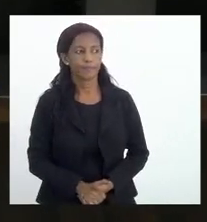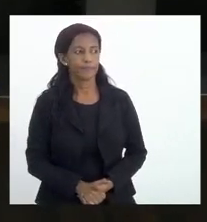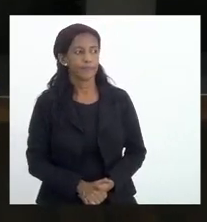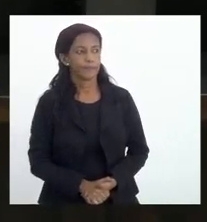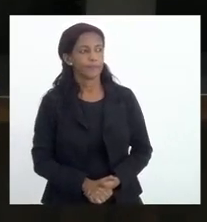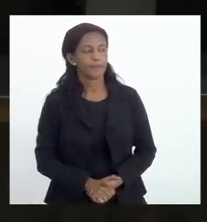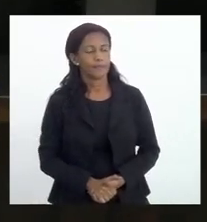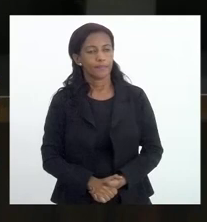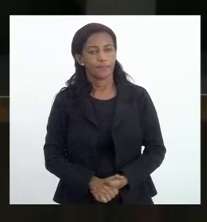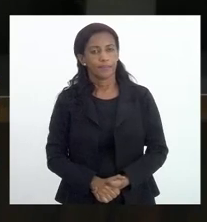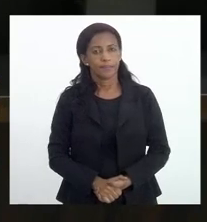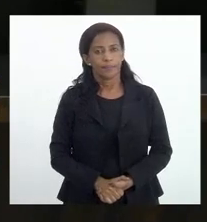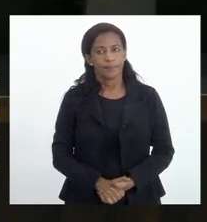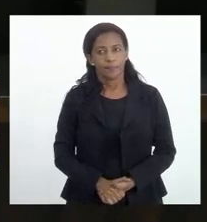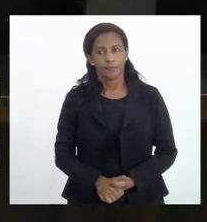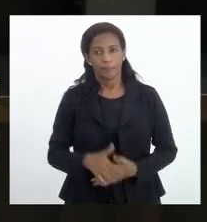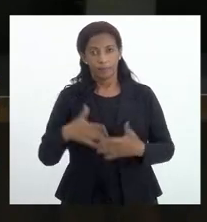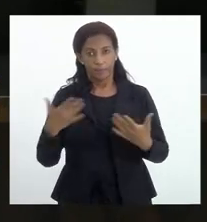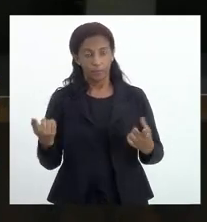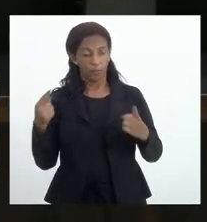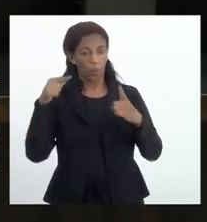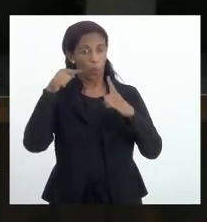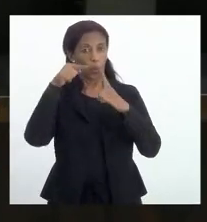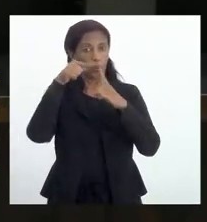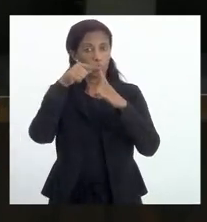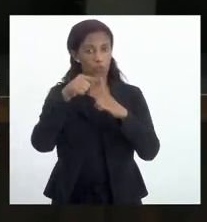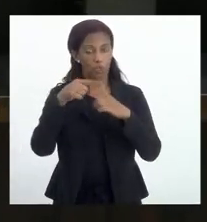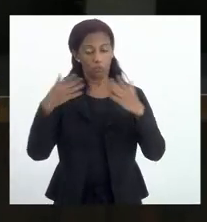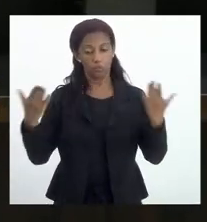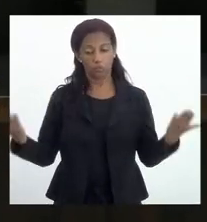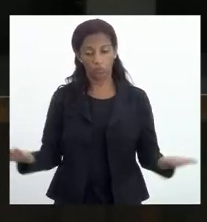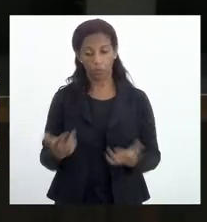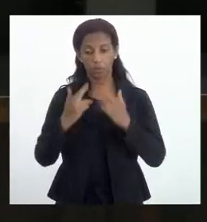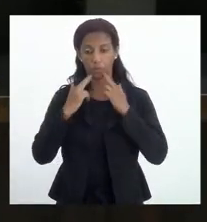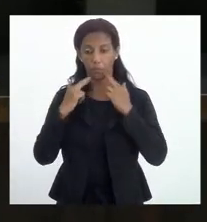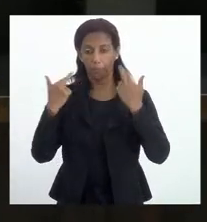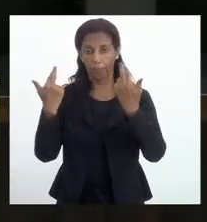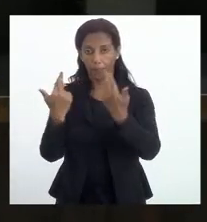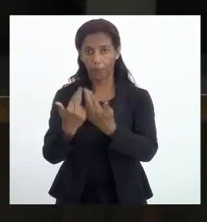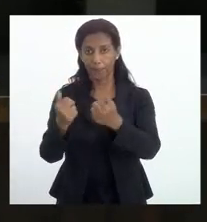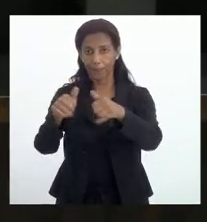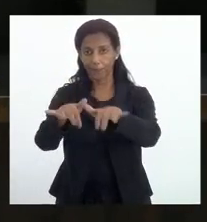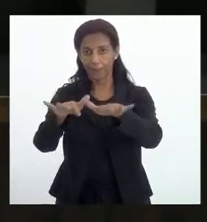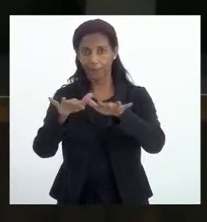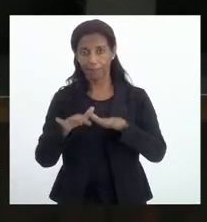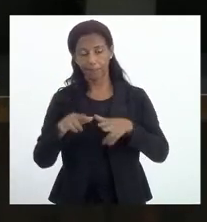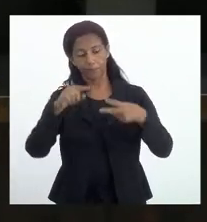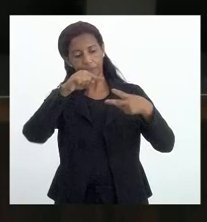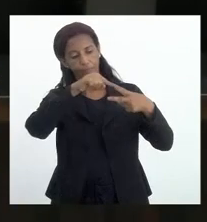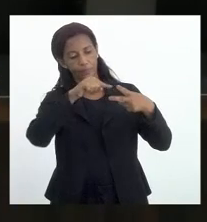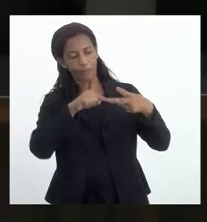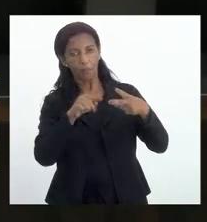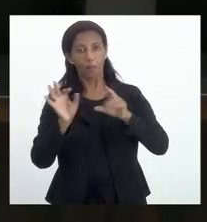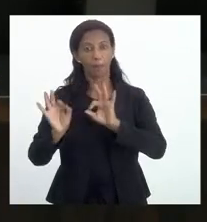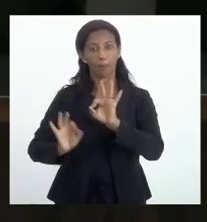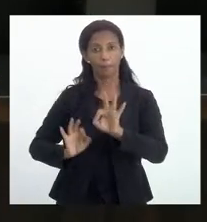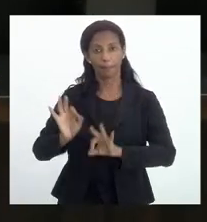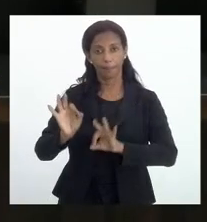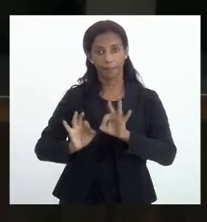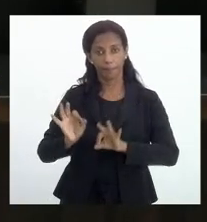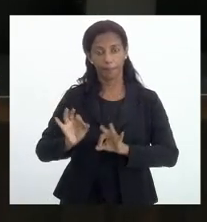Então, será o objeto da nossa audiência pública esses dois projetos de